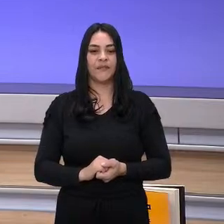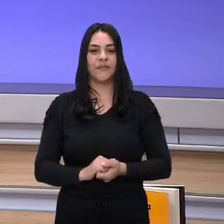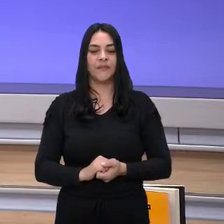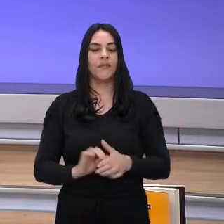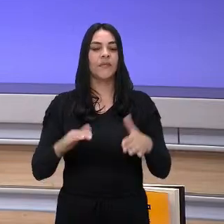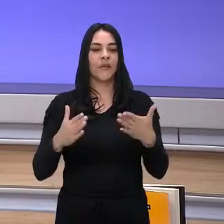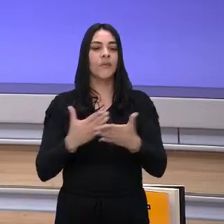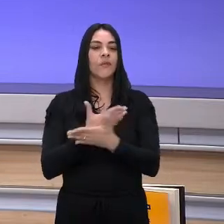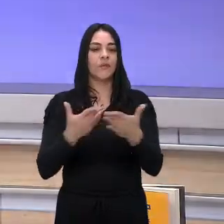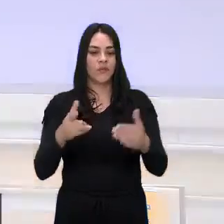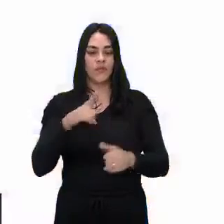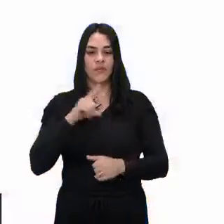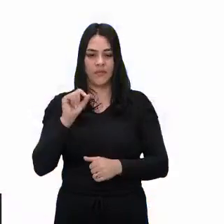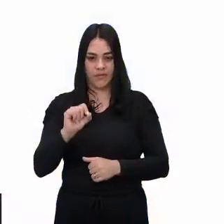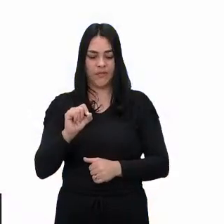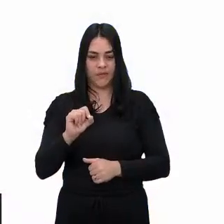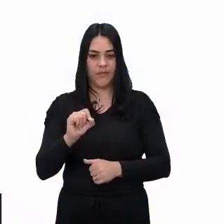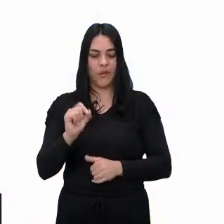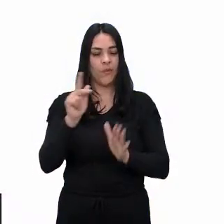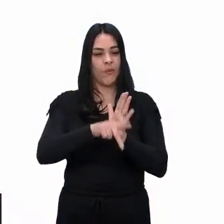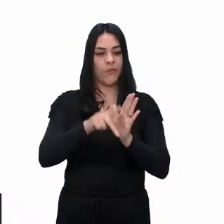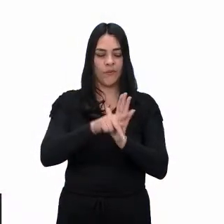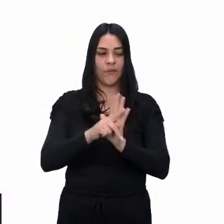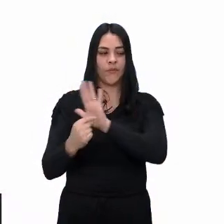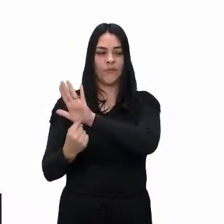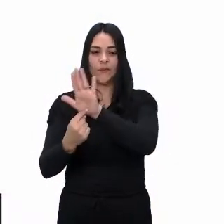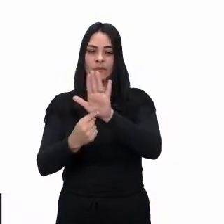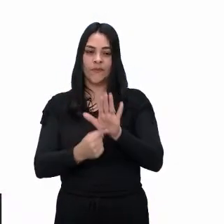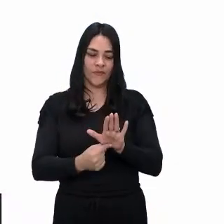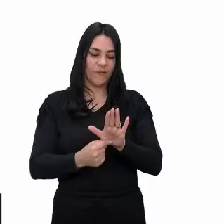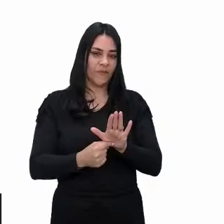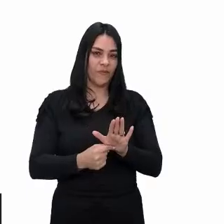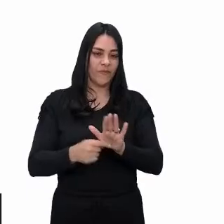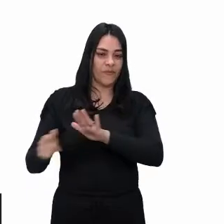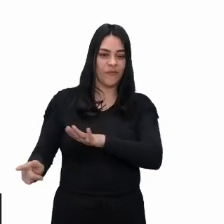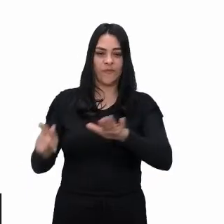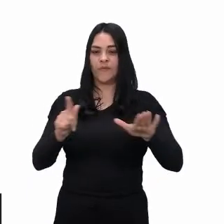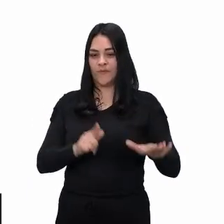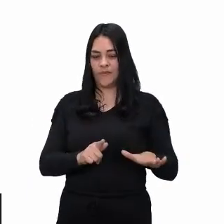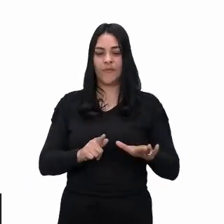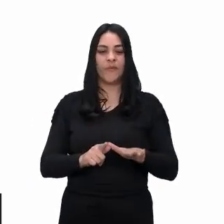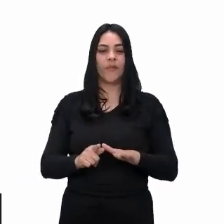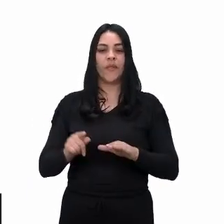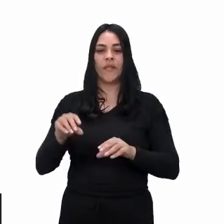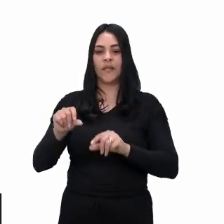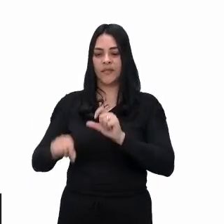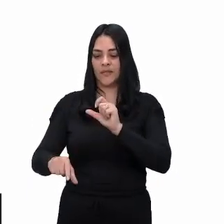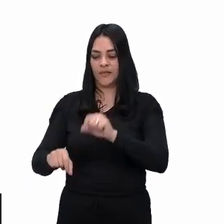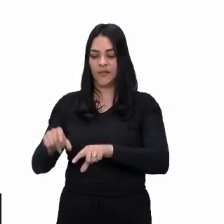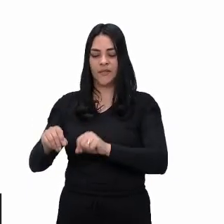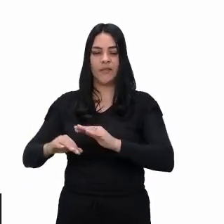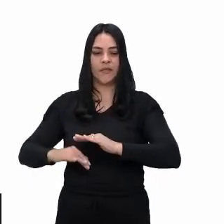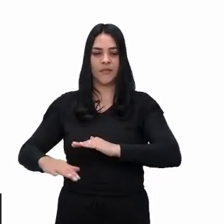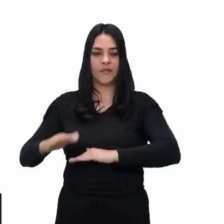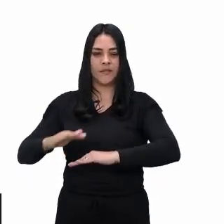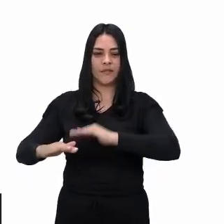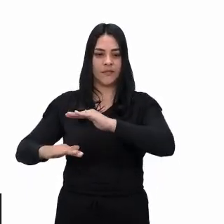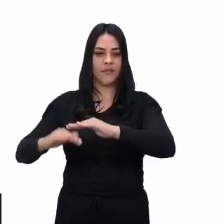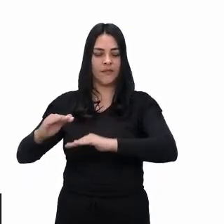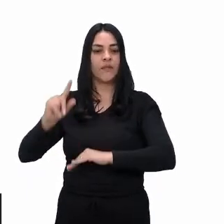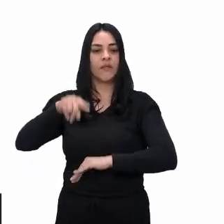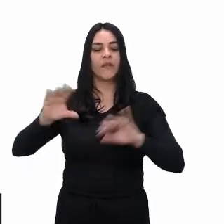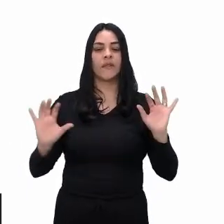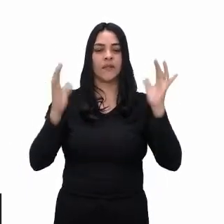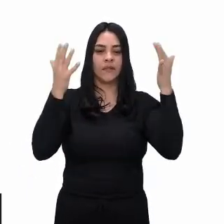Então, aqui nós temos uns projetos em destaques, né? A Semana da Compostagem e o Dia Lixo Zero. São eventos